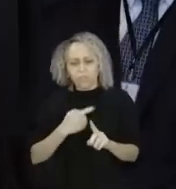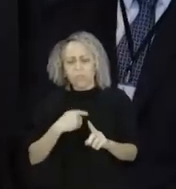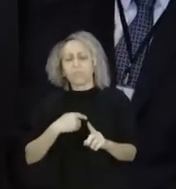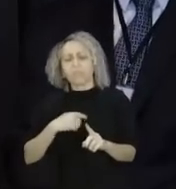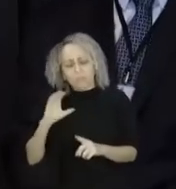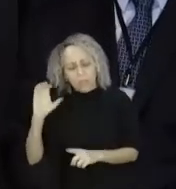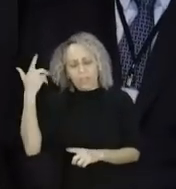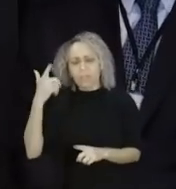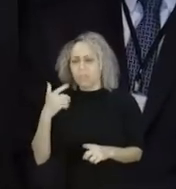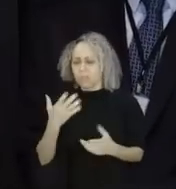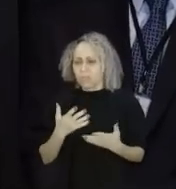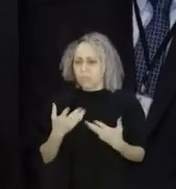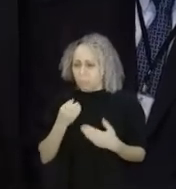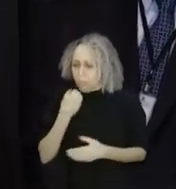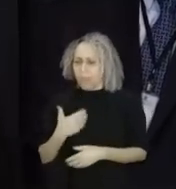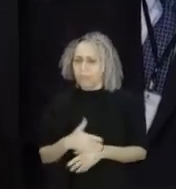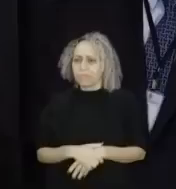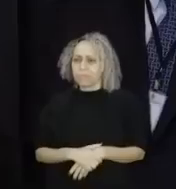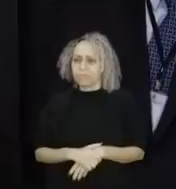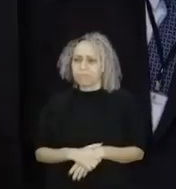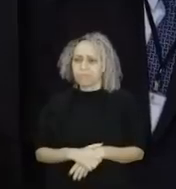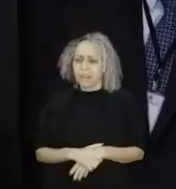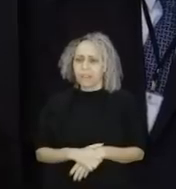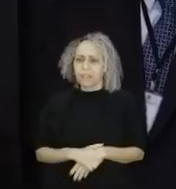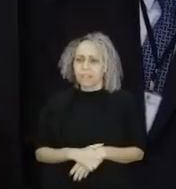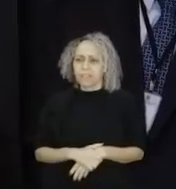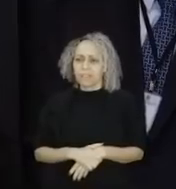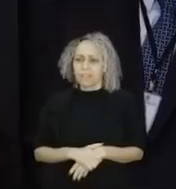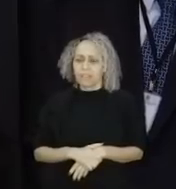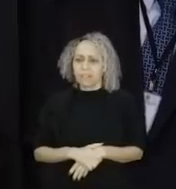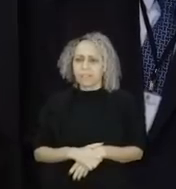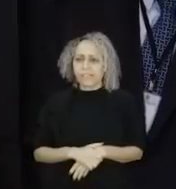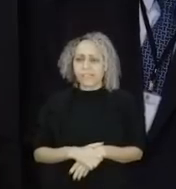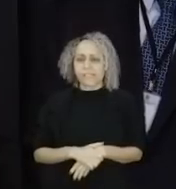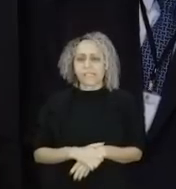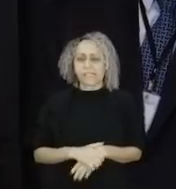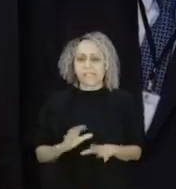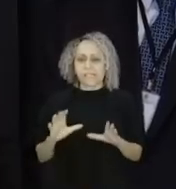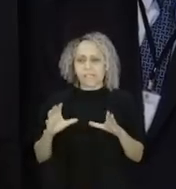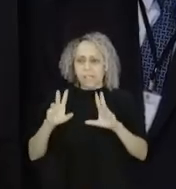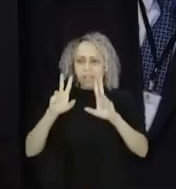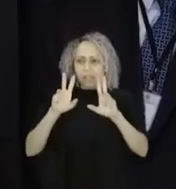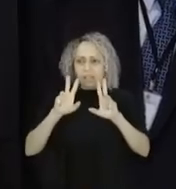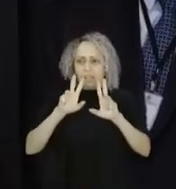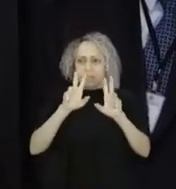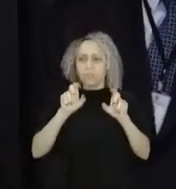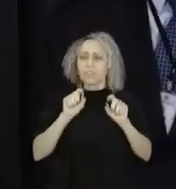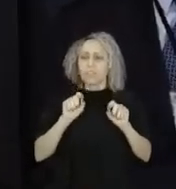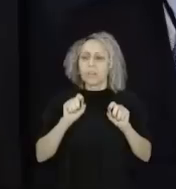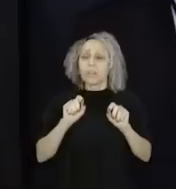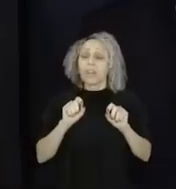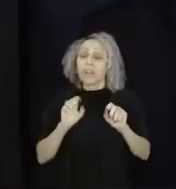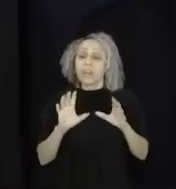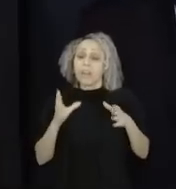uma empresa que tem um giro financeiro mais barato porque o banco público deu esse